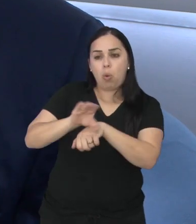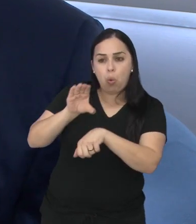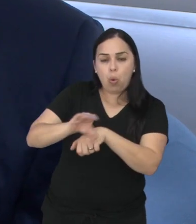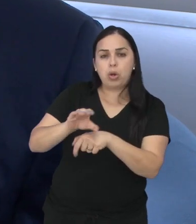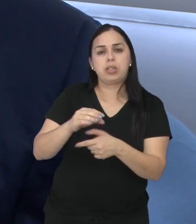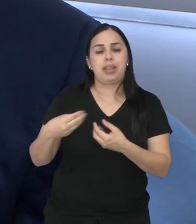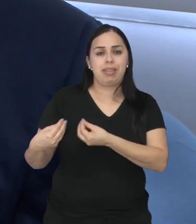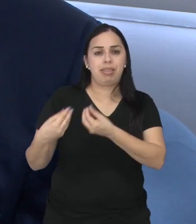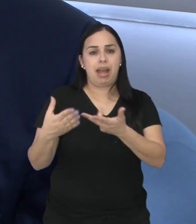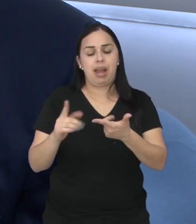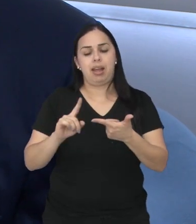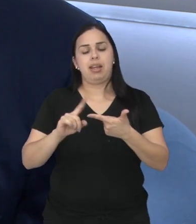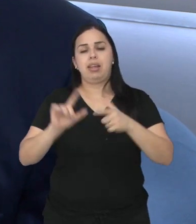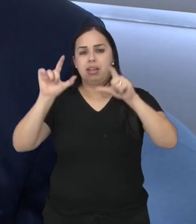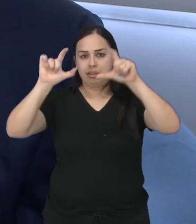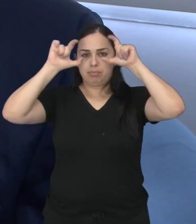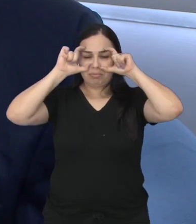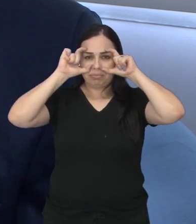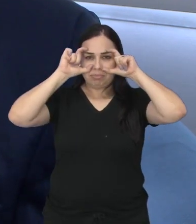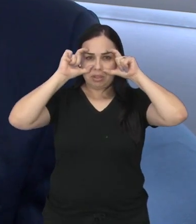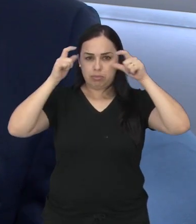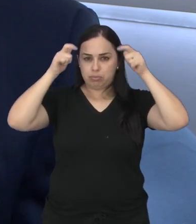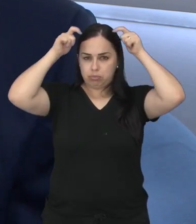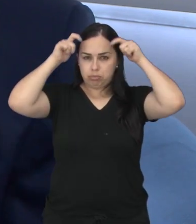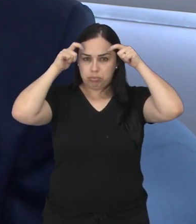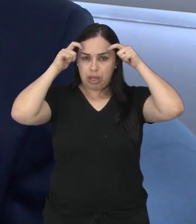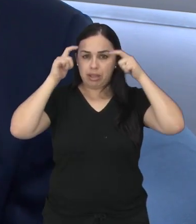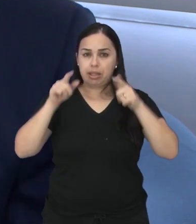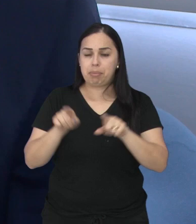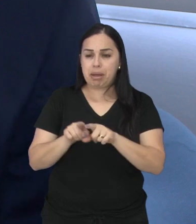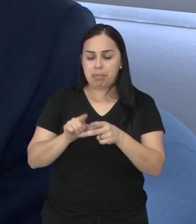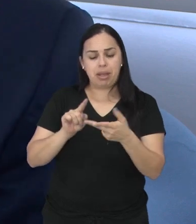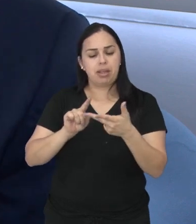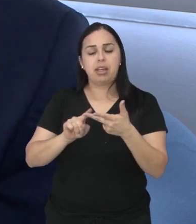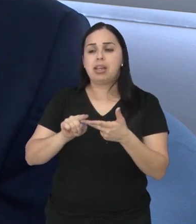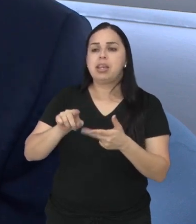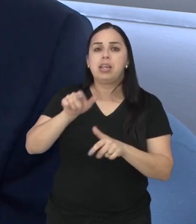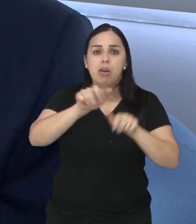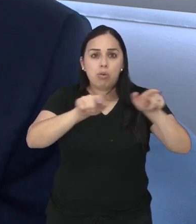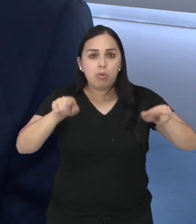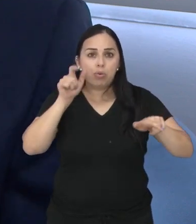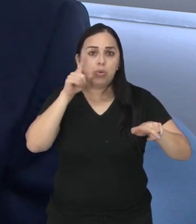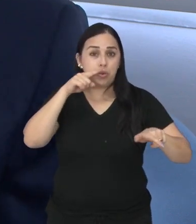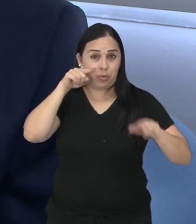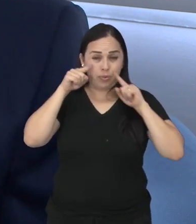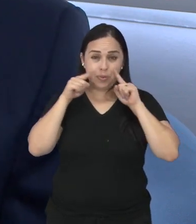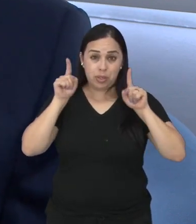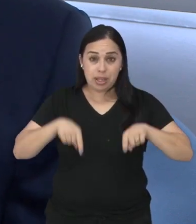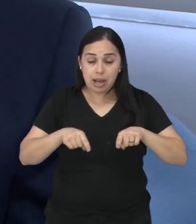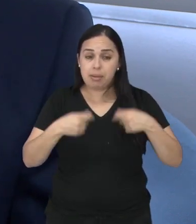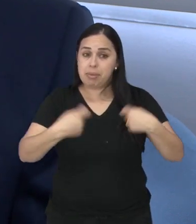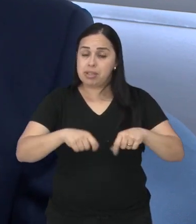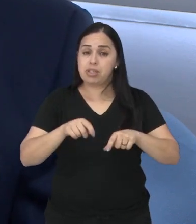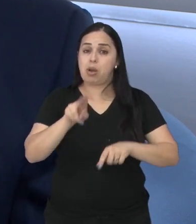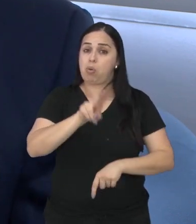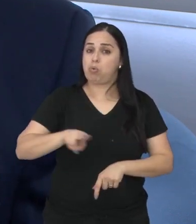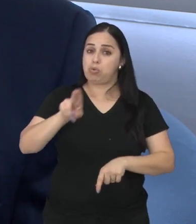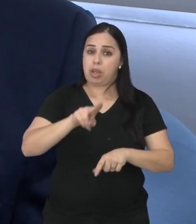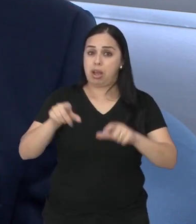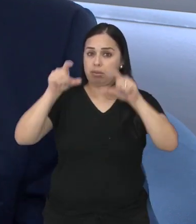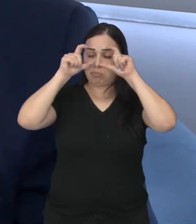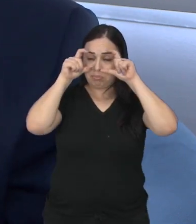cursos, fiscalizar EPIs, fiscalizar os próprios empregados se eles utilizam o EPI, porque ocorre de muitas vezes não